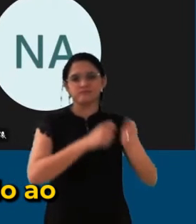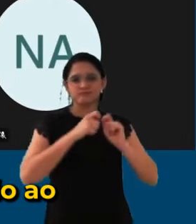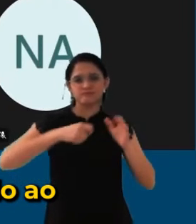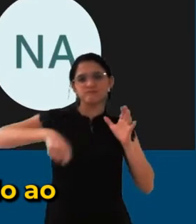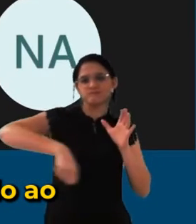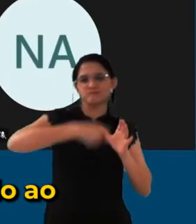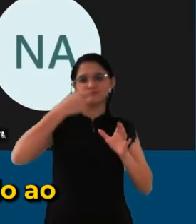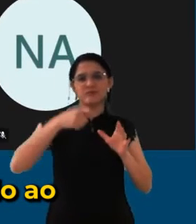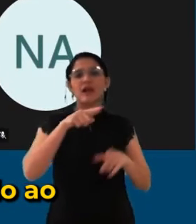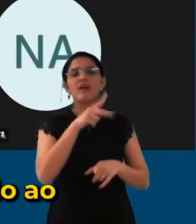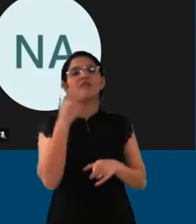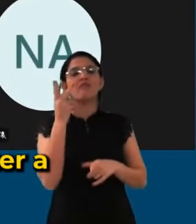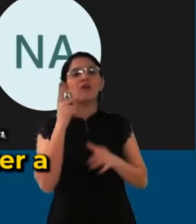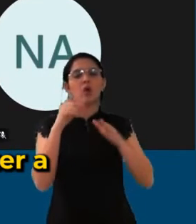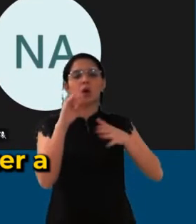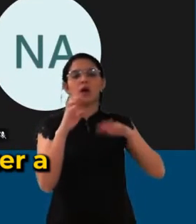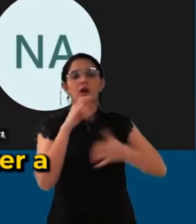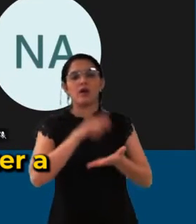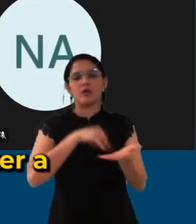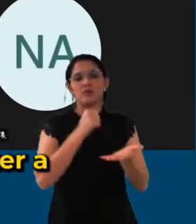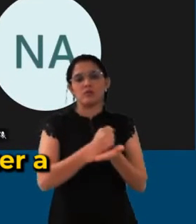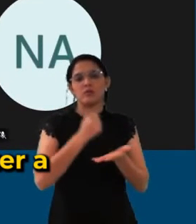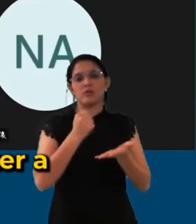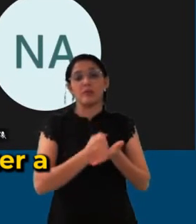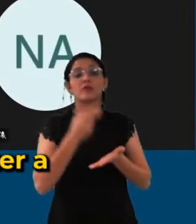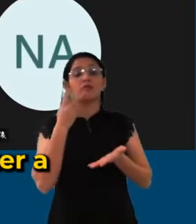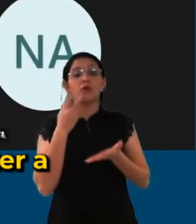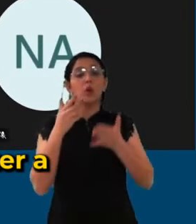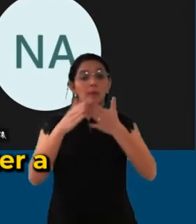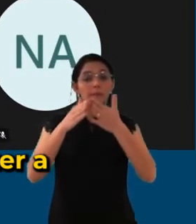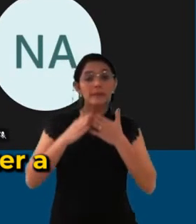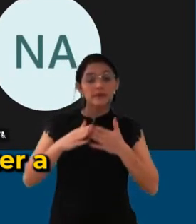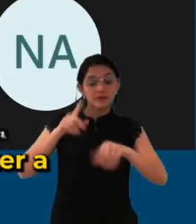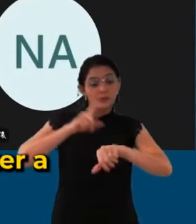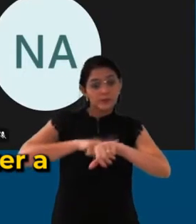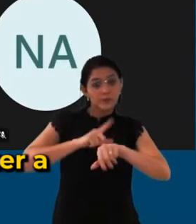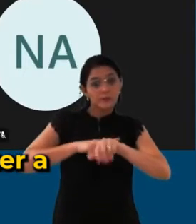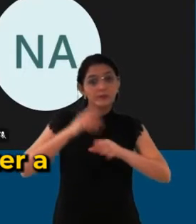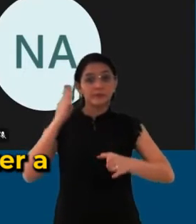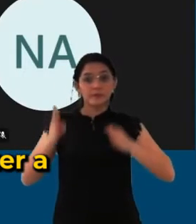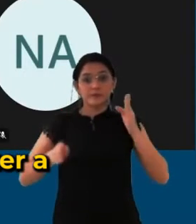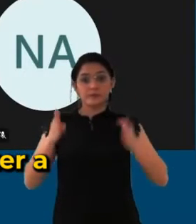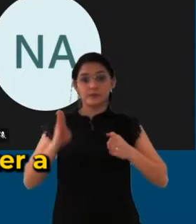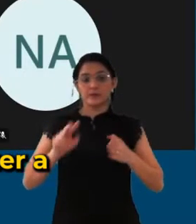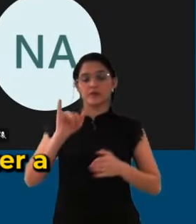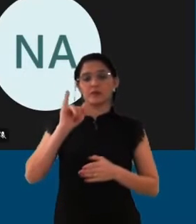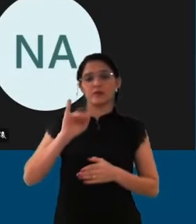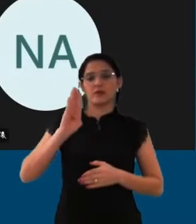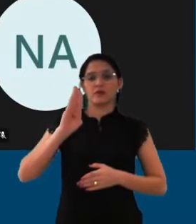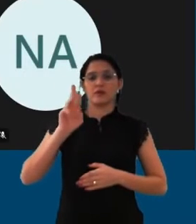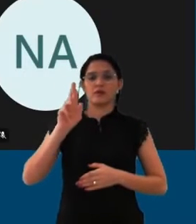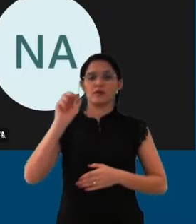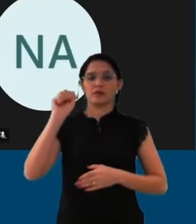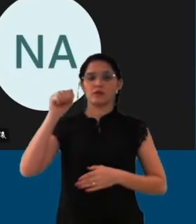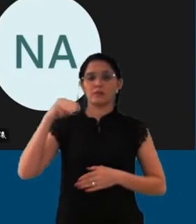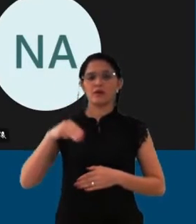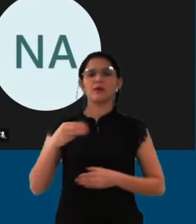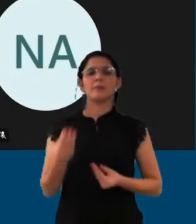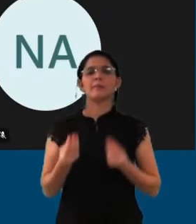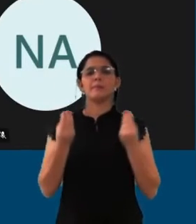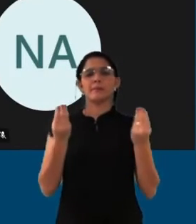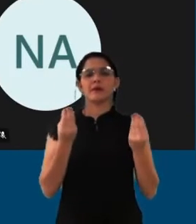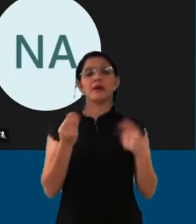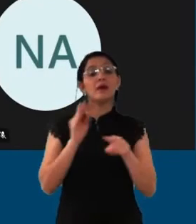PRAD pedindo ao IBRAM a aprovação para que pudesse fazer a recuperação da área.